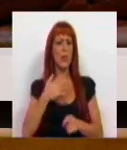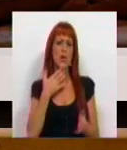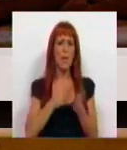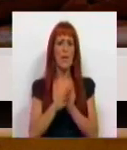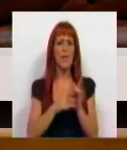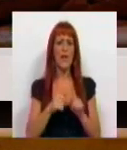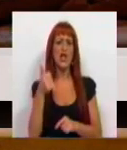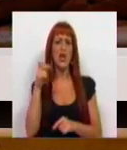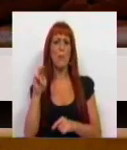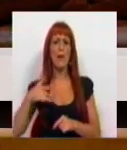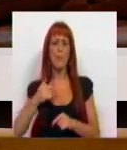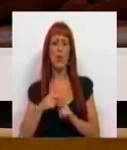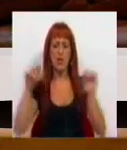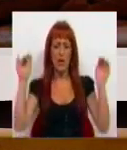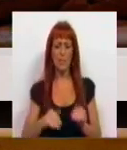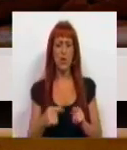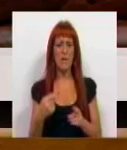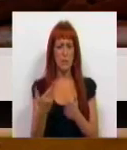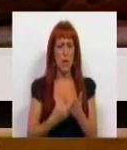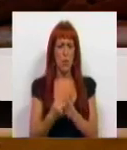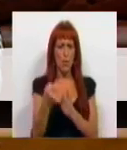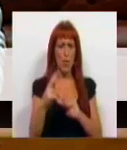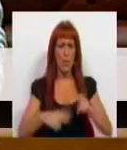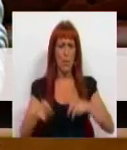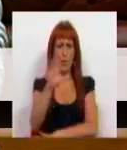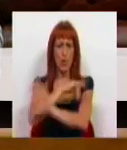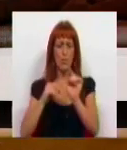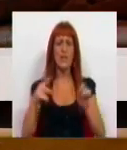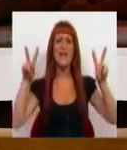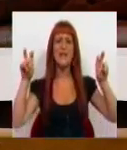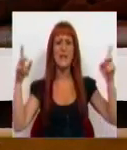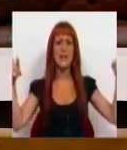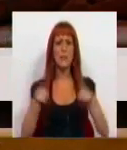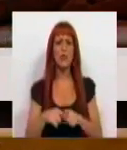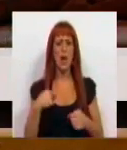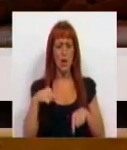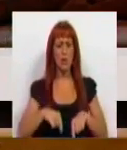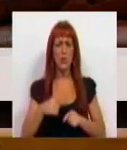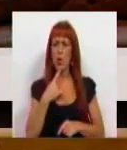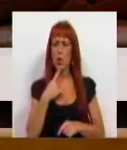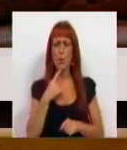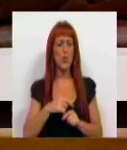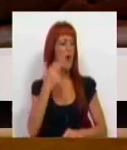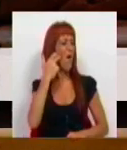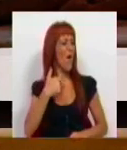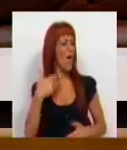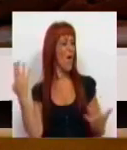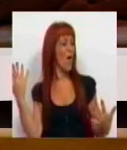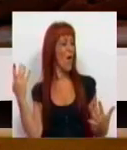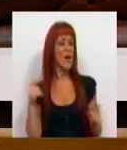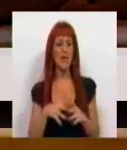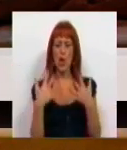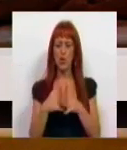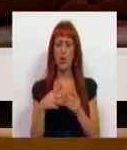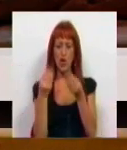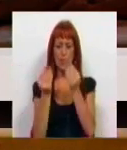as Bermudas para reduzir ao mínimo a sua fatura fiscal na Europa. E cito: "Estamos muito orgulhosos da